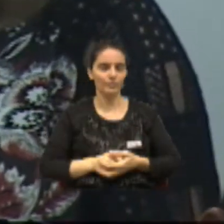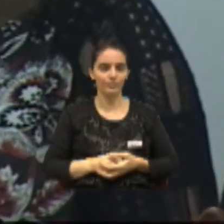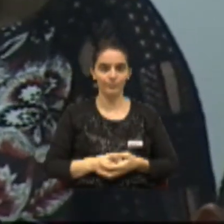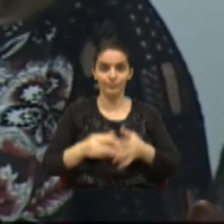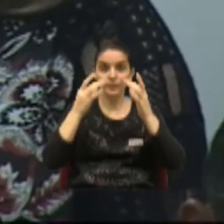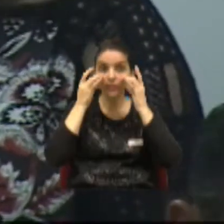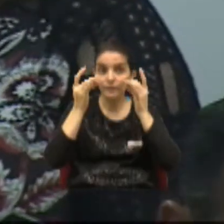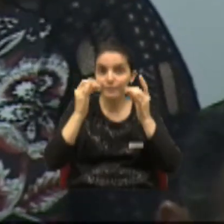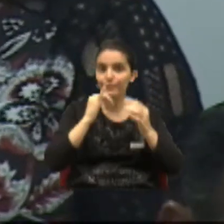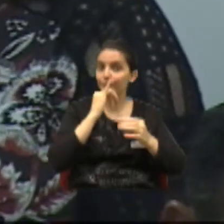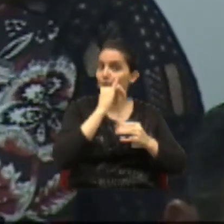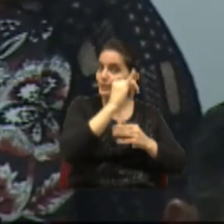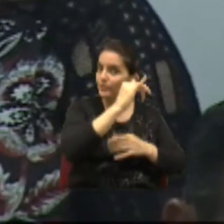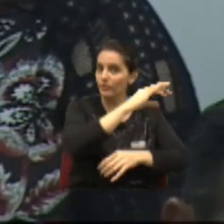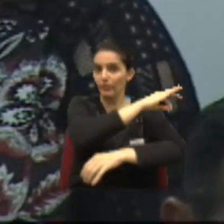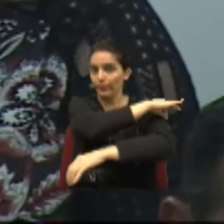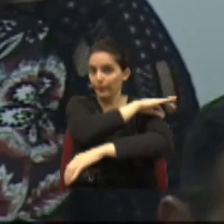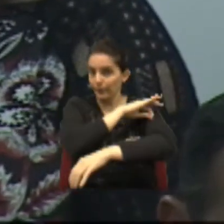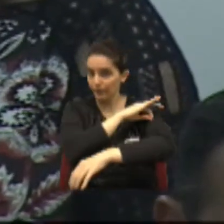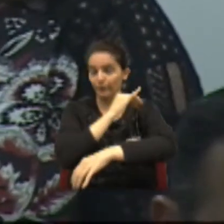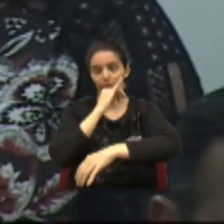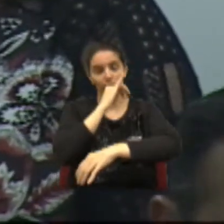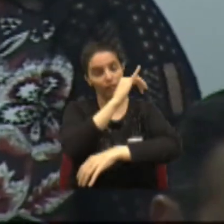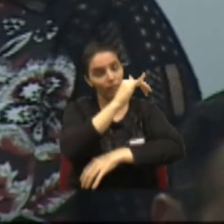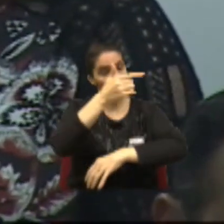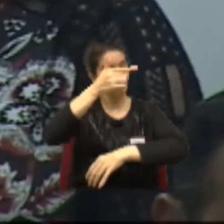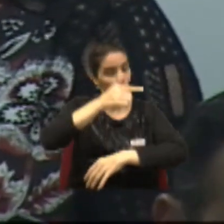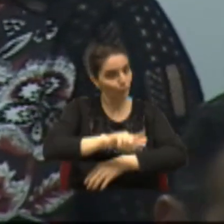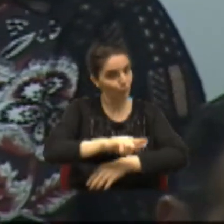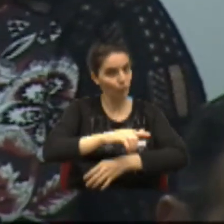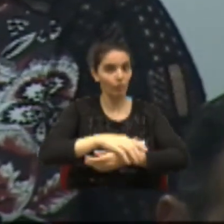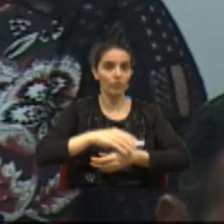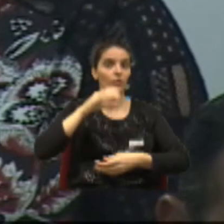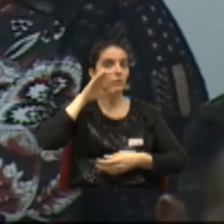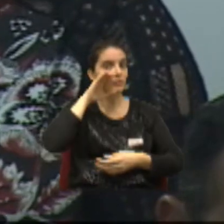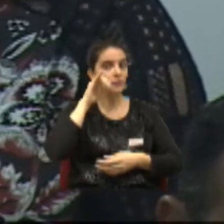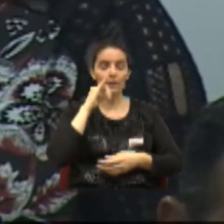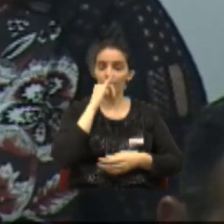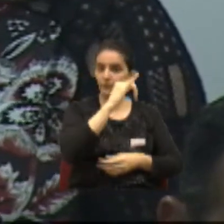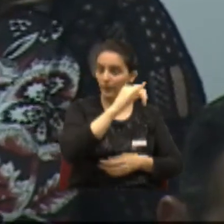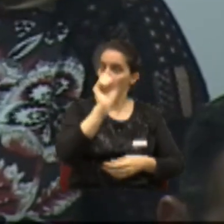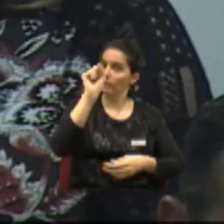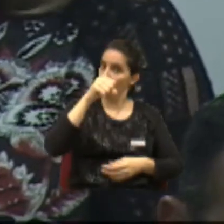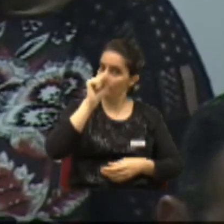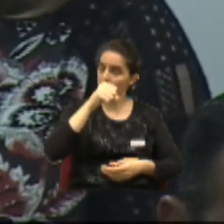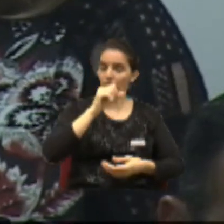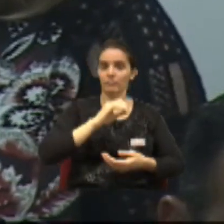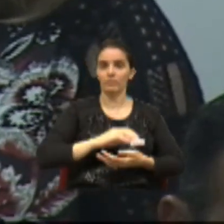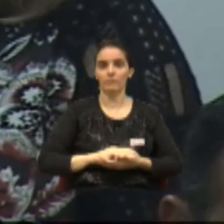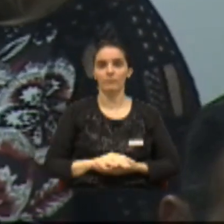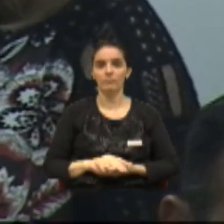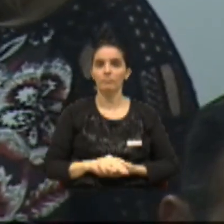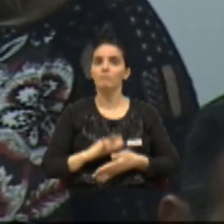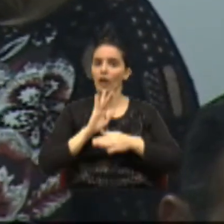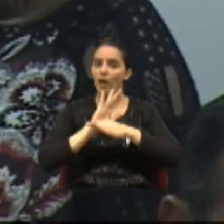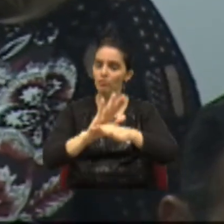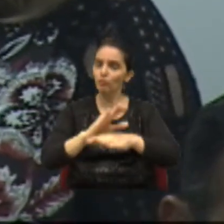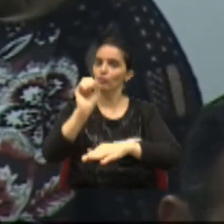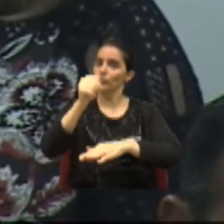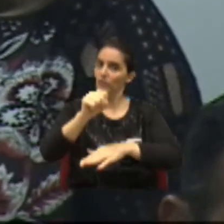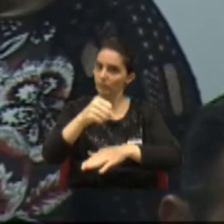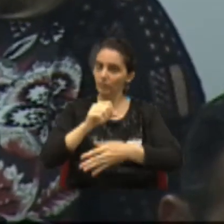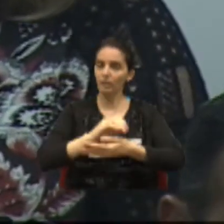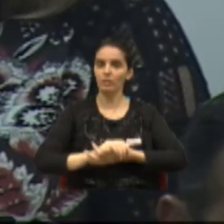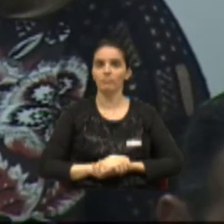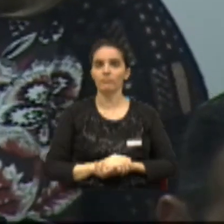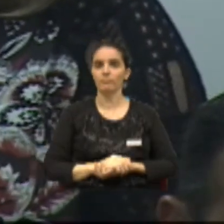aí, senhor prefeito, mais uma vez falando para o senhor prefeito, né? Que eu falo sim, os recados já estão sendo mandados e a gente tem ajudado sim. Então